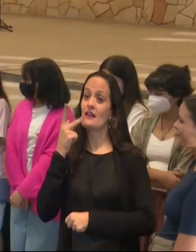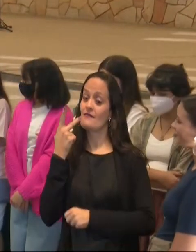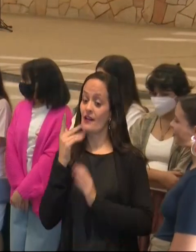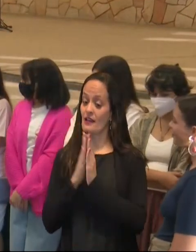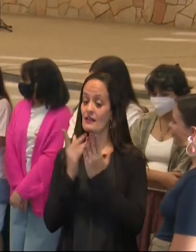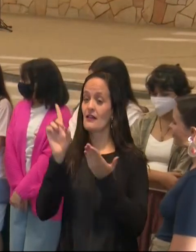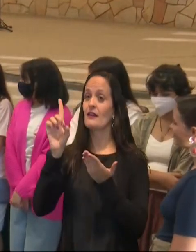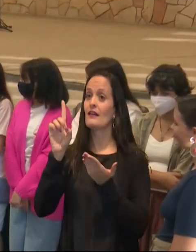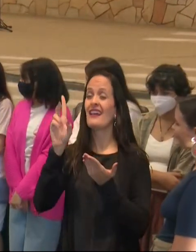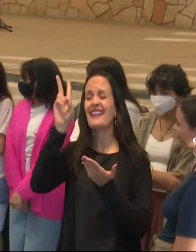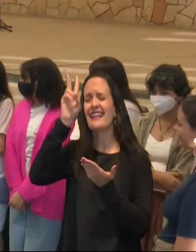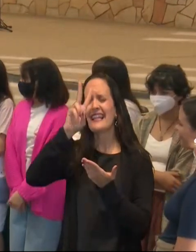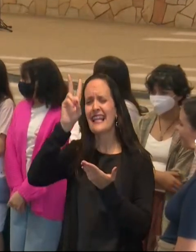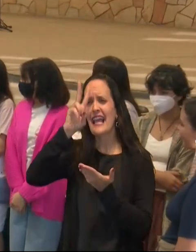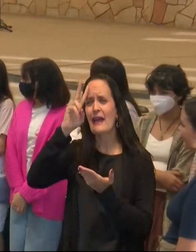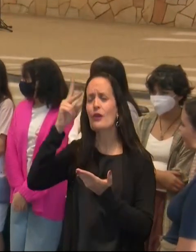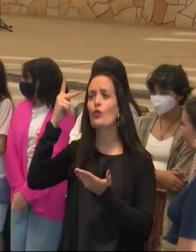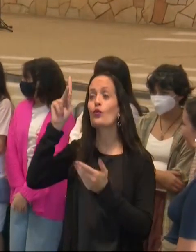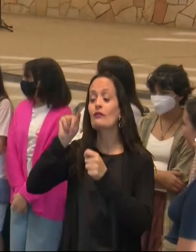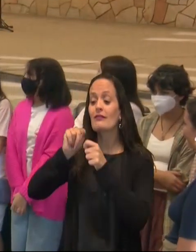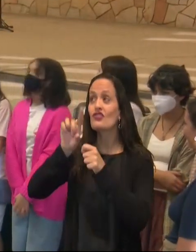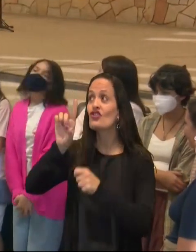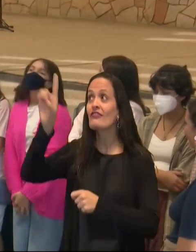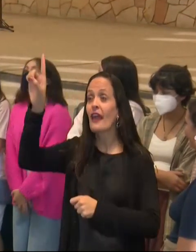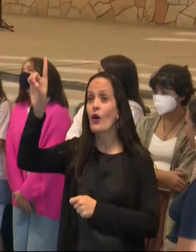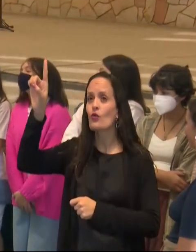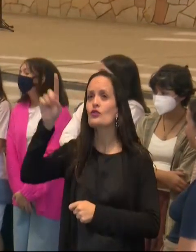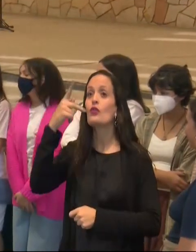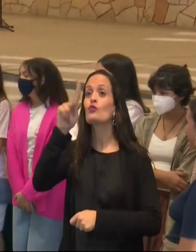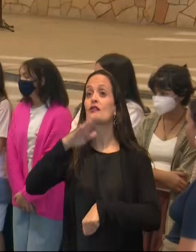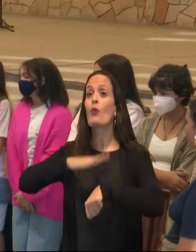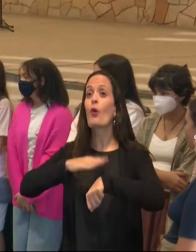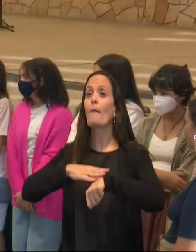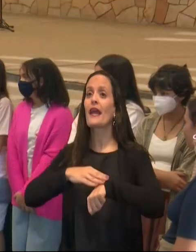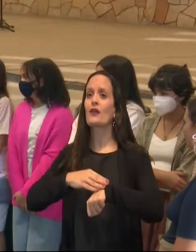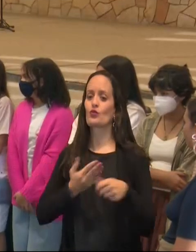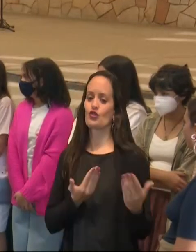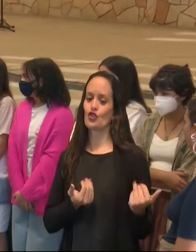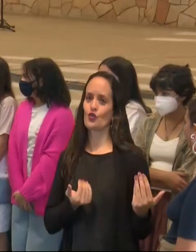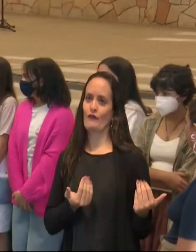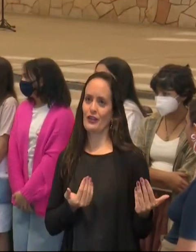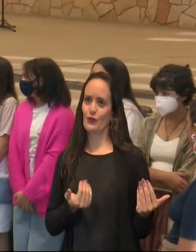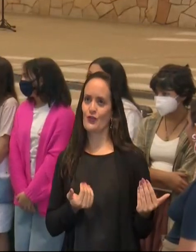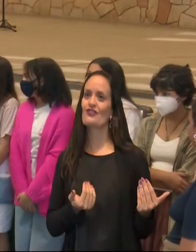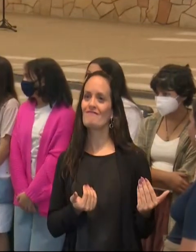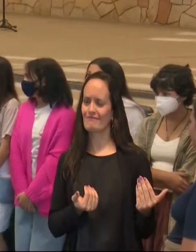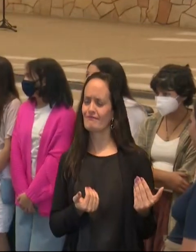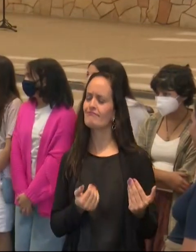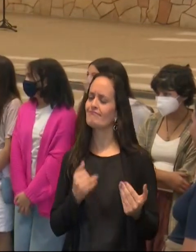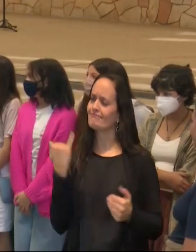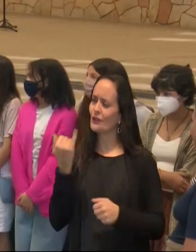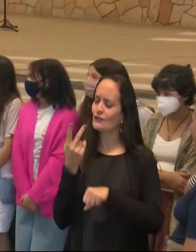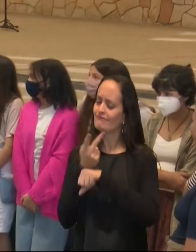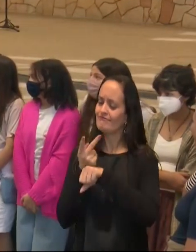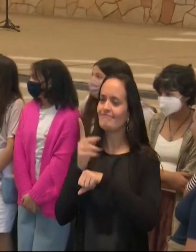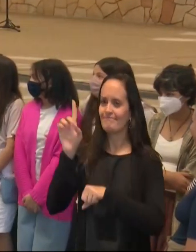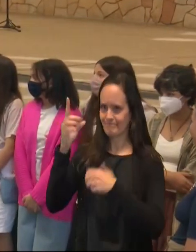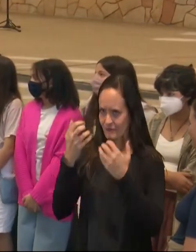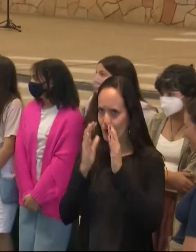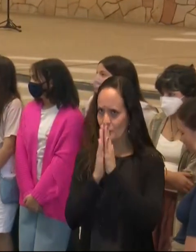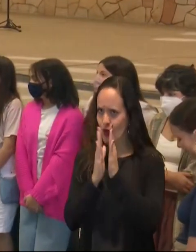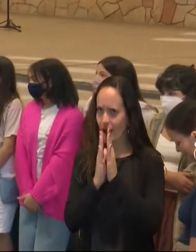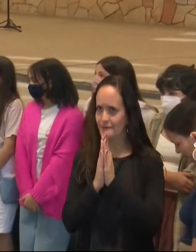teu Criador nos dias da tua mocidade. Então lembrem-se do Senhor, busquem a presença do Senhor e o seu poder. Vamos orar?